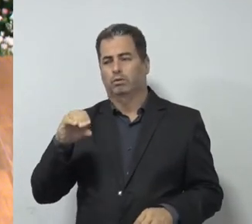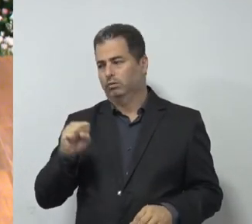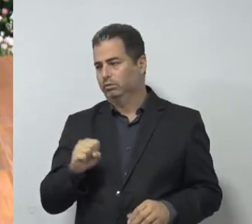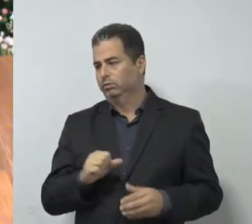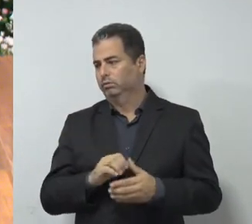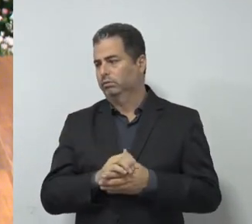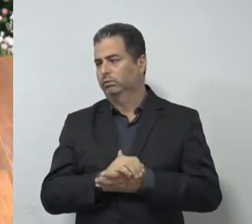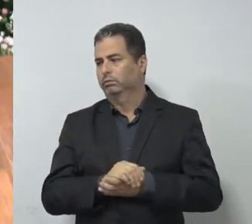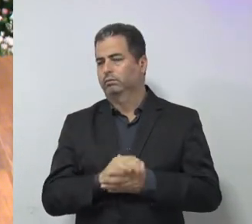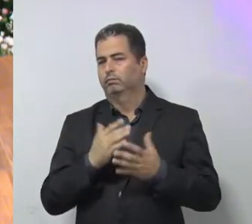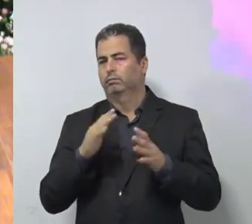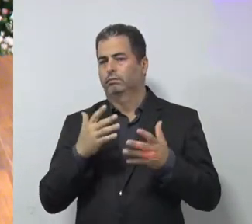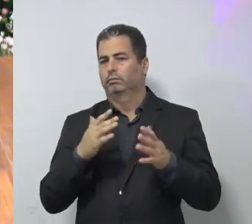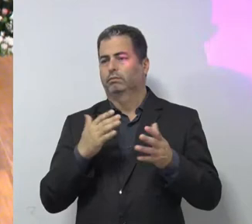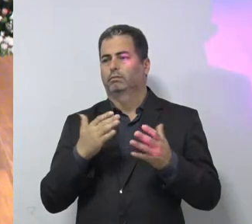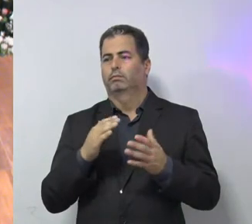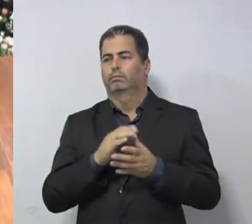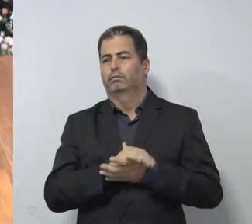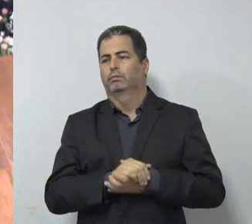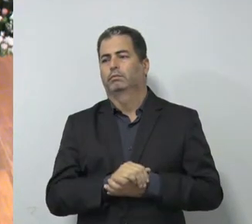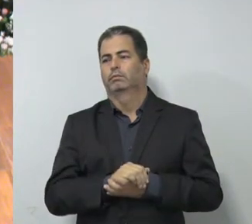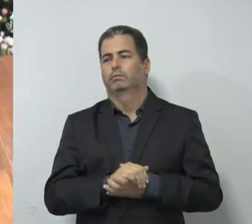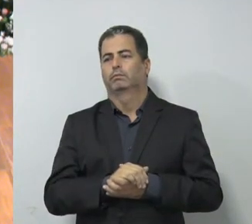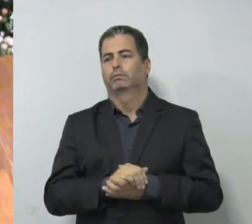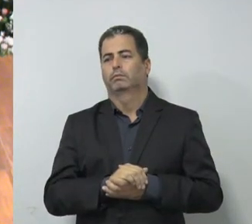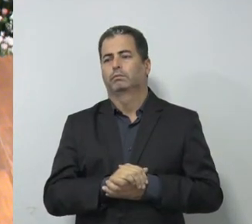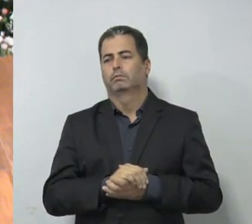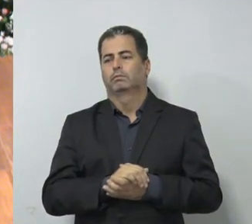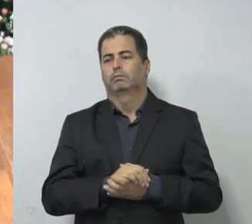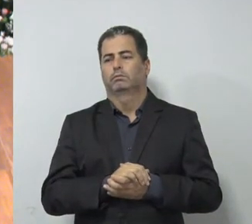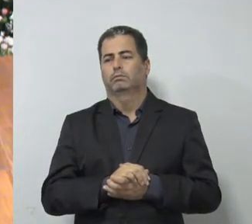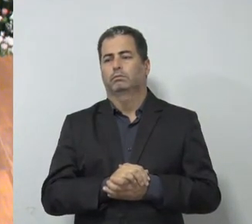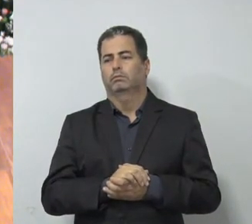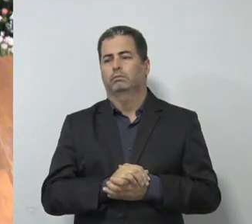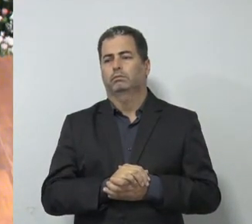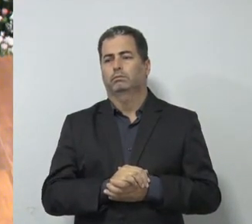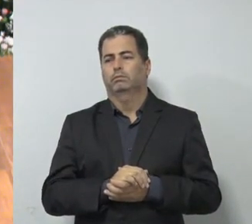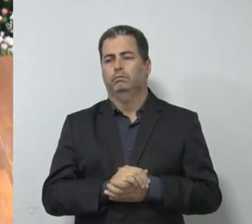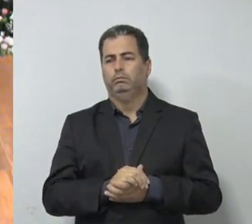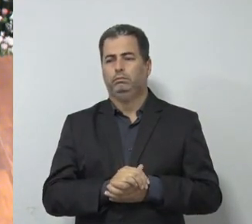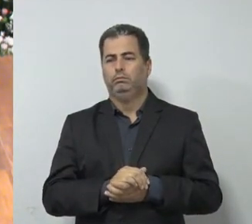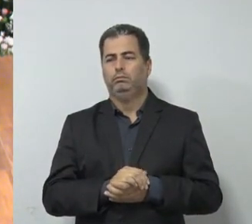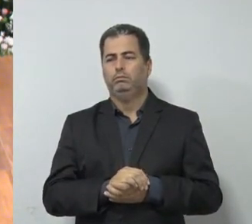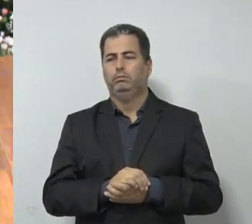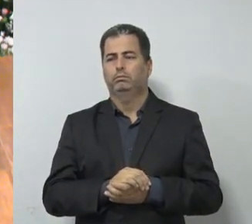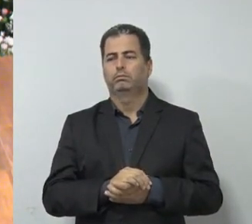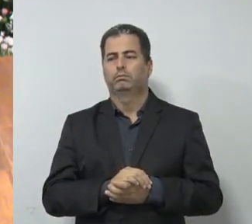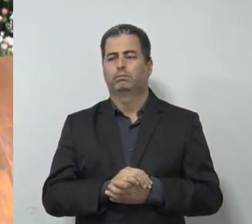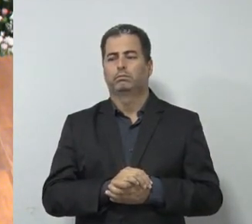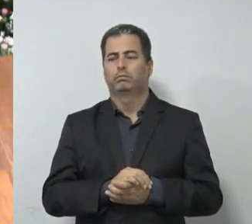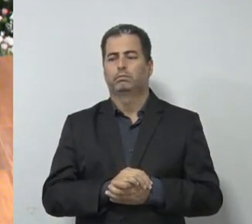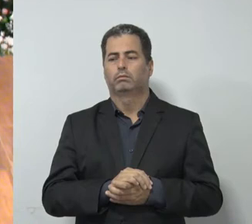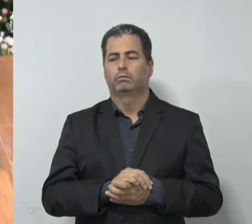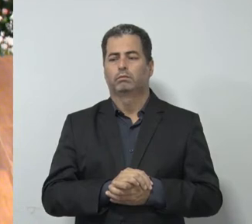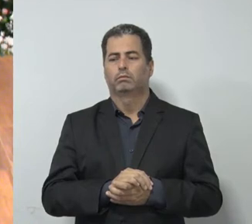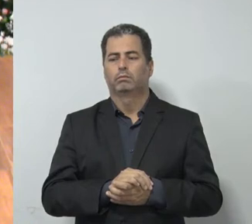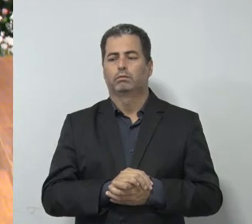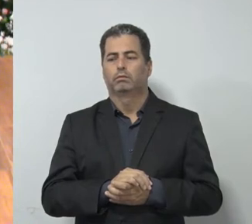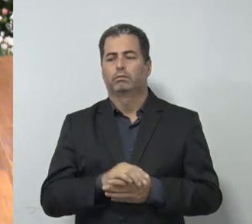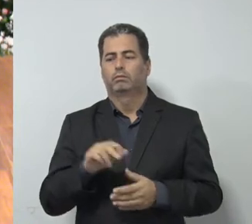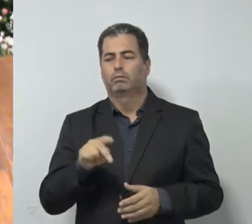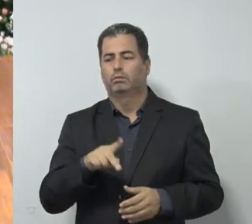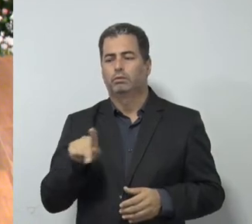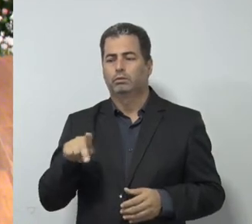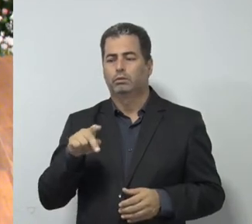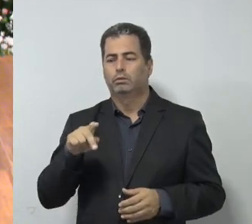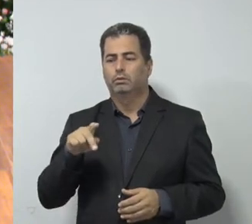Pode Vereador professor Marcos,